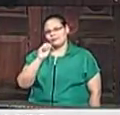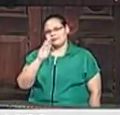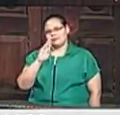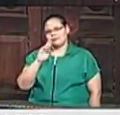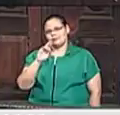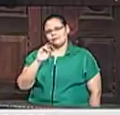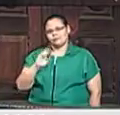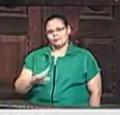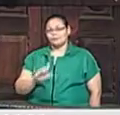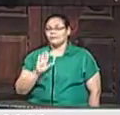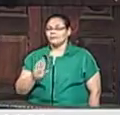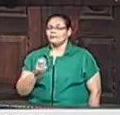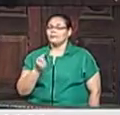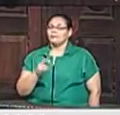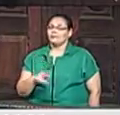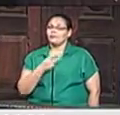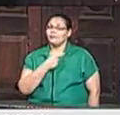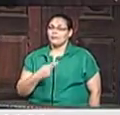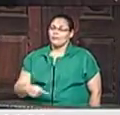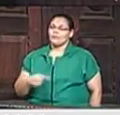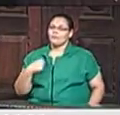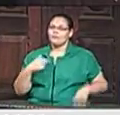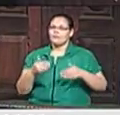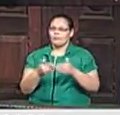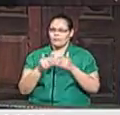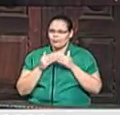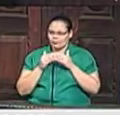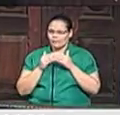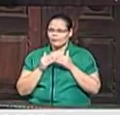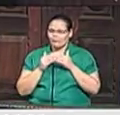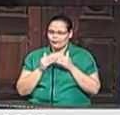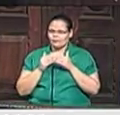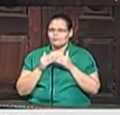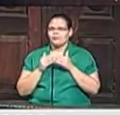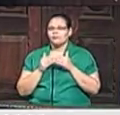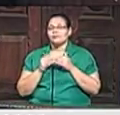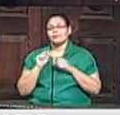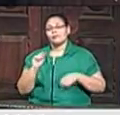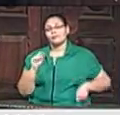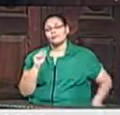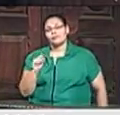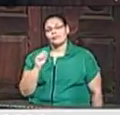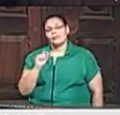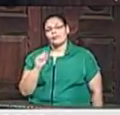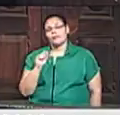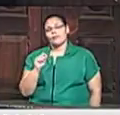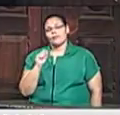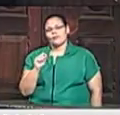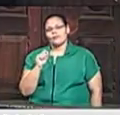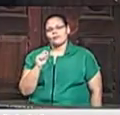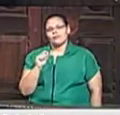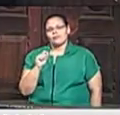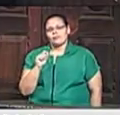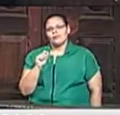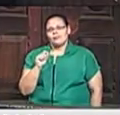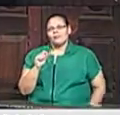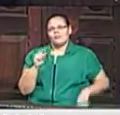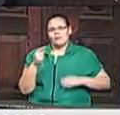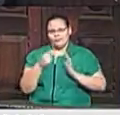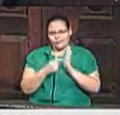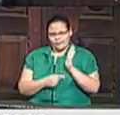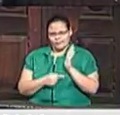senhor presidente, e eu peço a Vossa Excelência, senhor presidente, que a íntegra